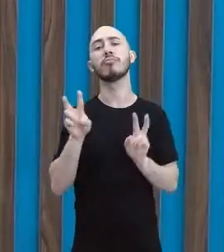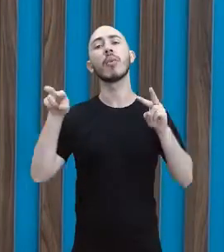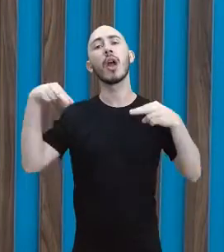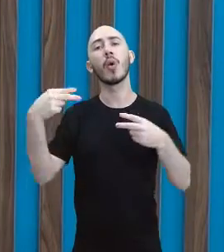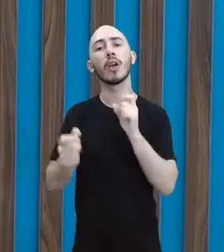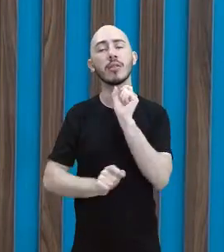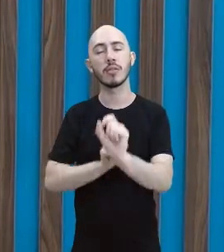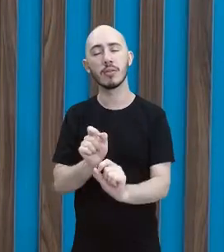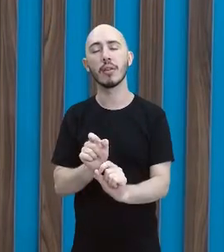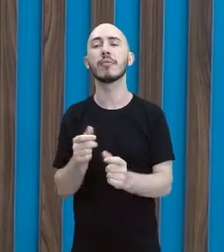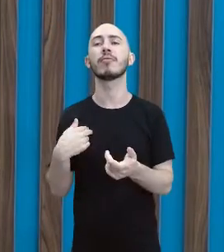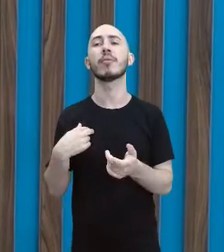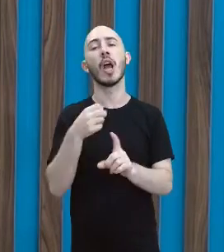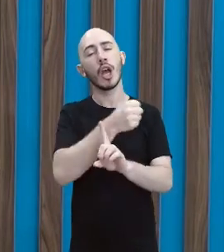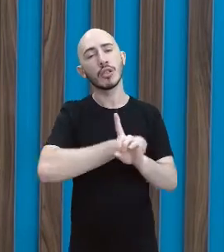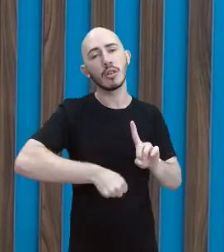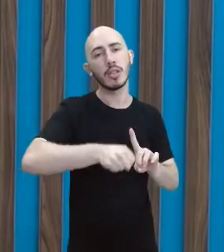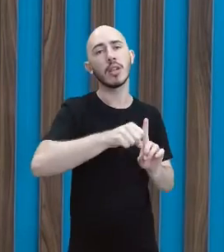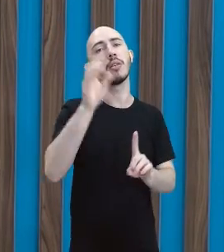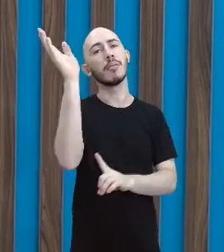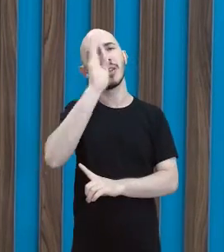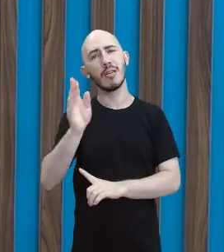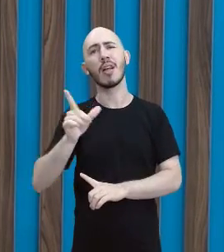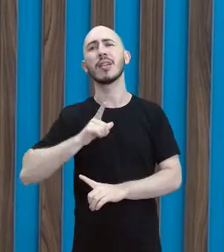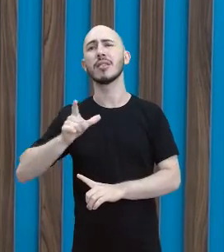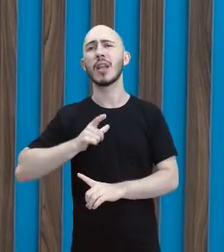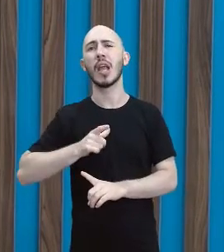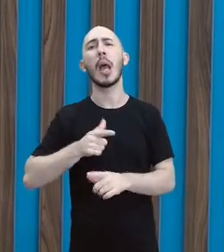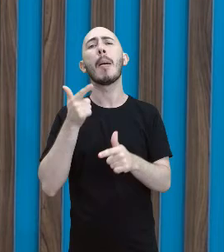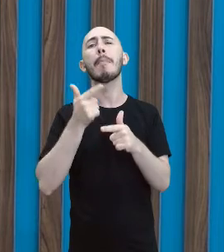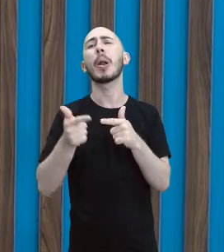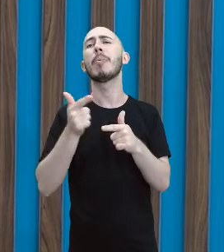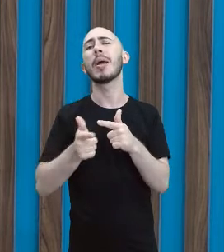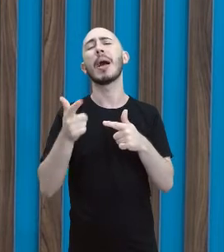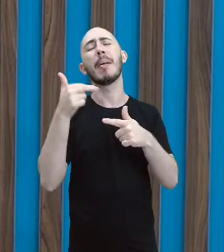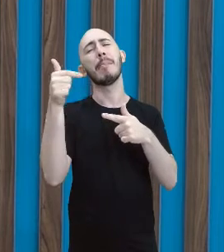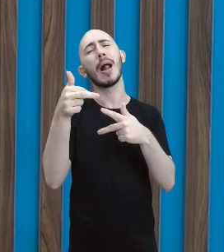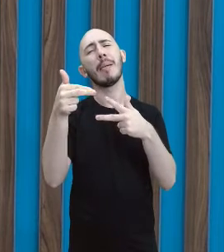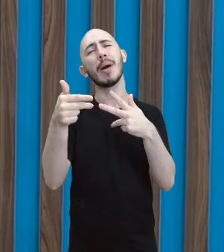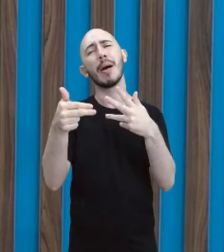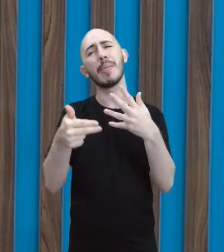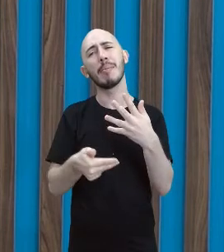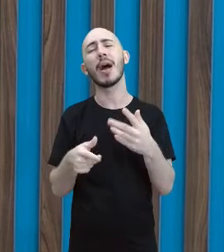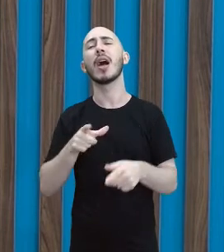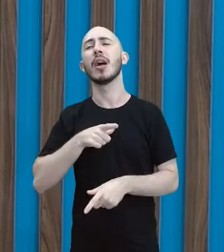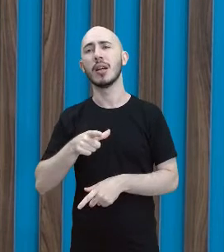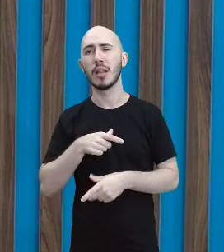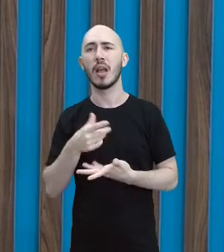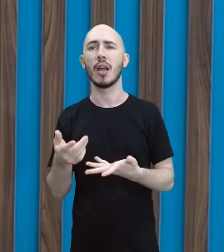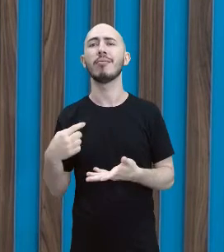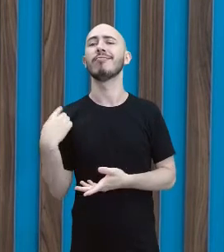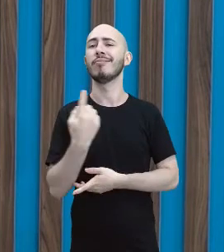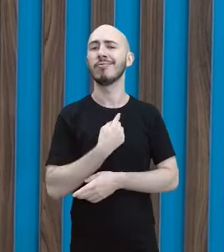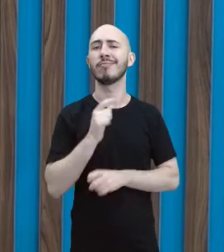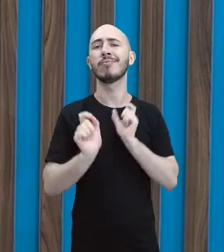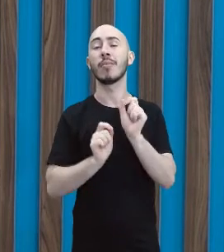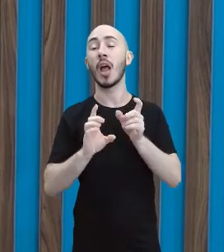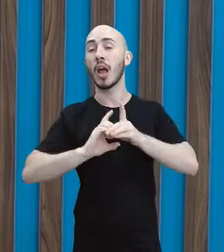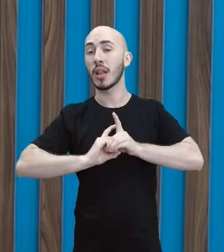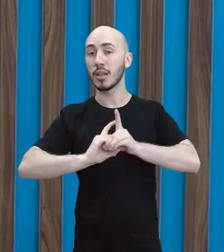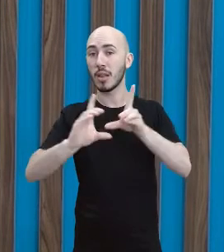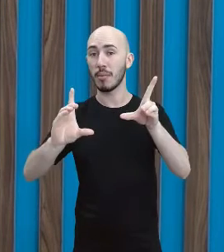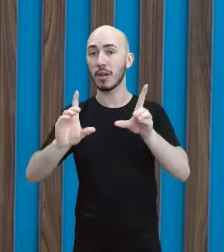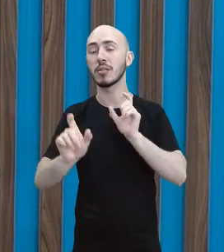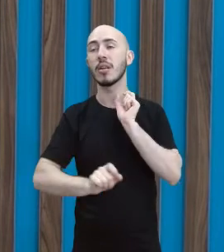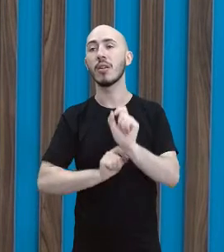que a sociedade brasileira ela tem vários problemas, né? Que, assim, a nossa